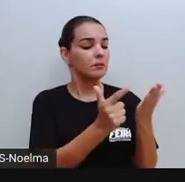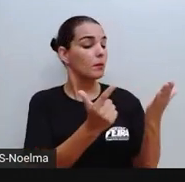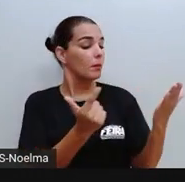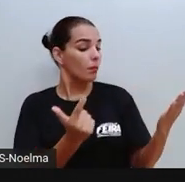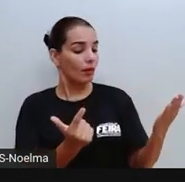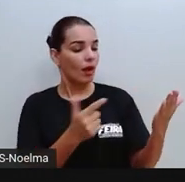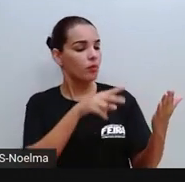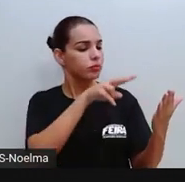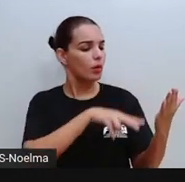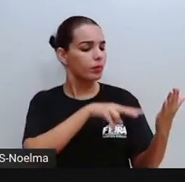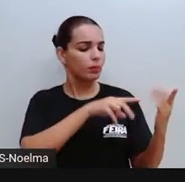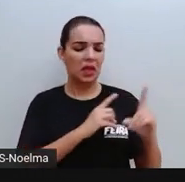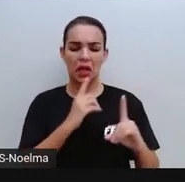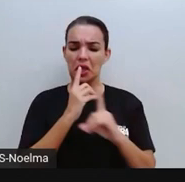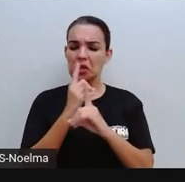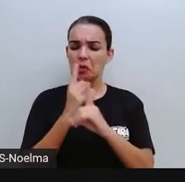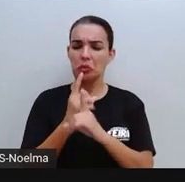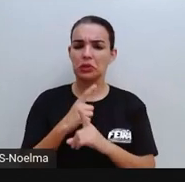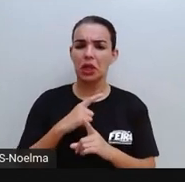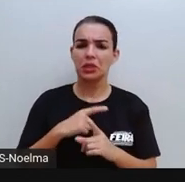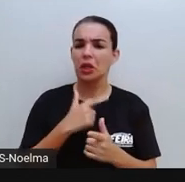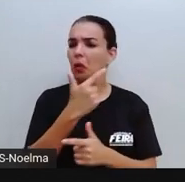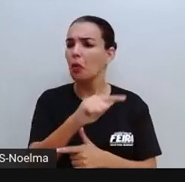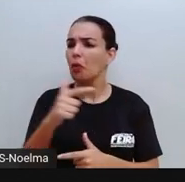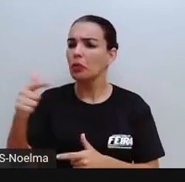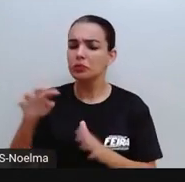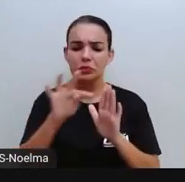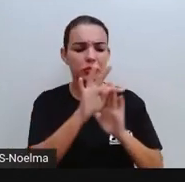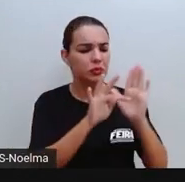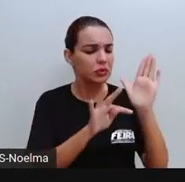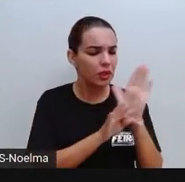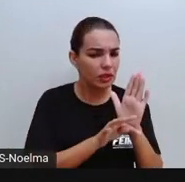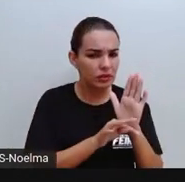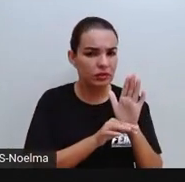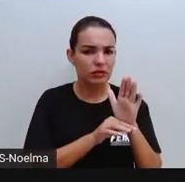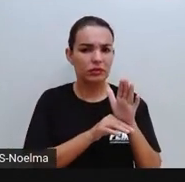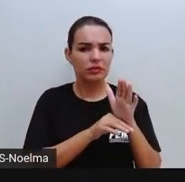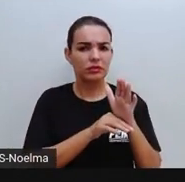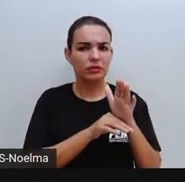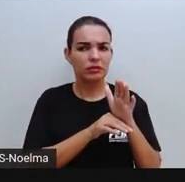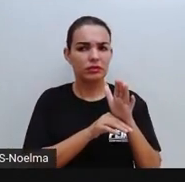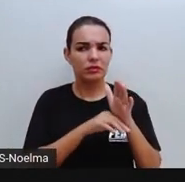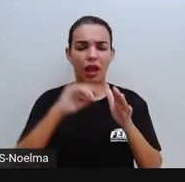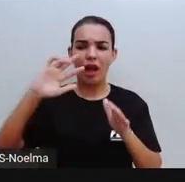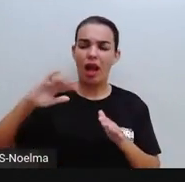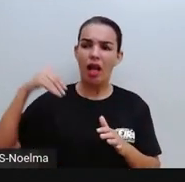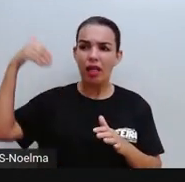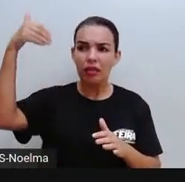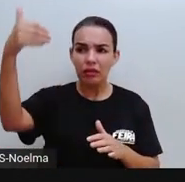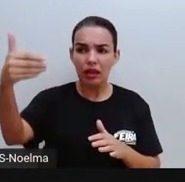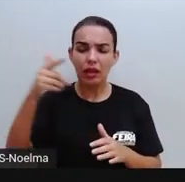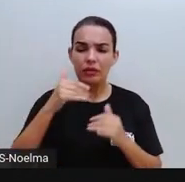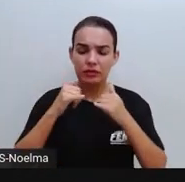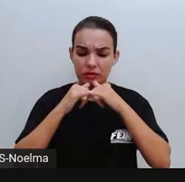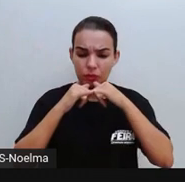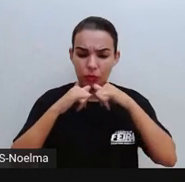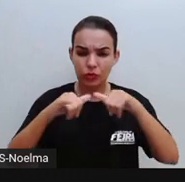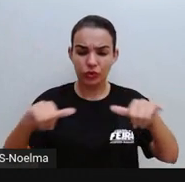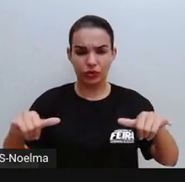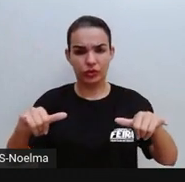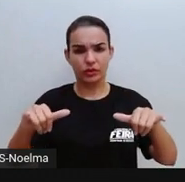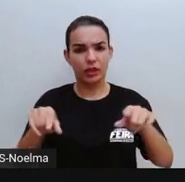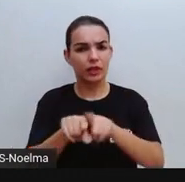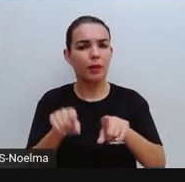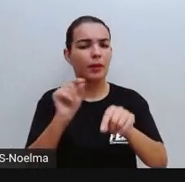jornal A gente encontra outros tipos de texto além da Notícia inclusive até mesmo texto textos